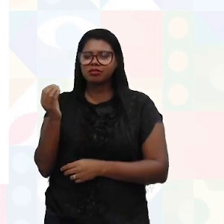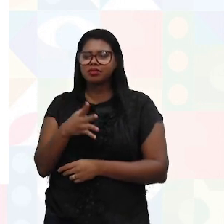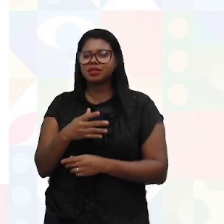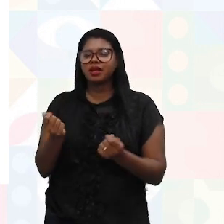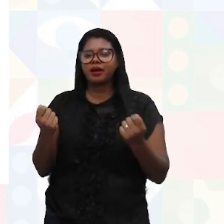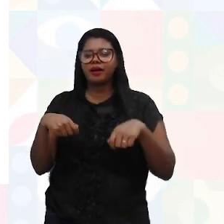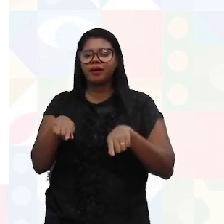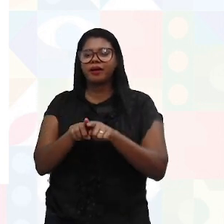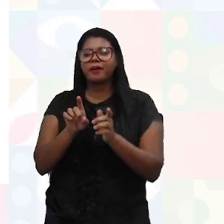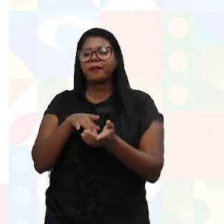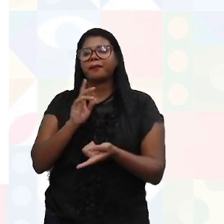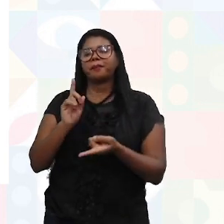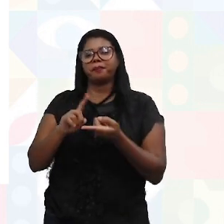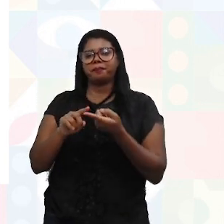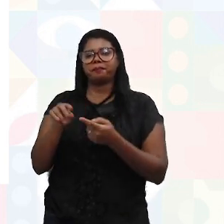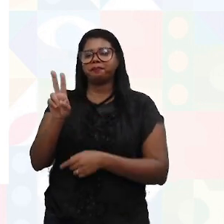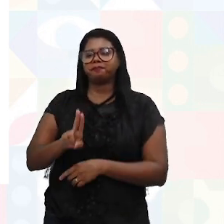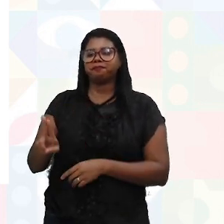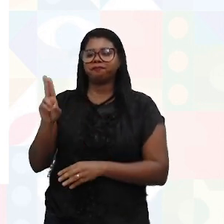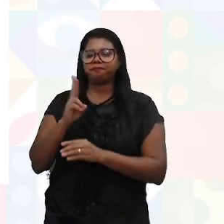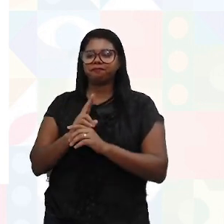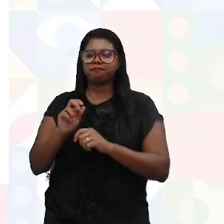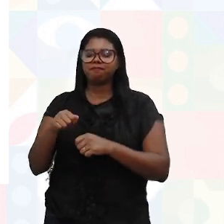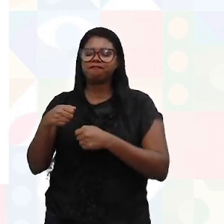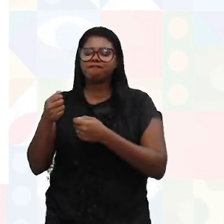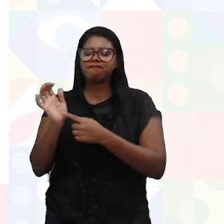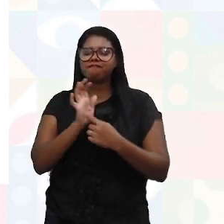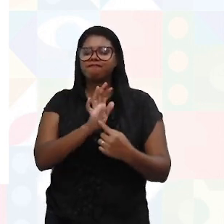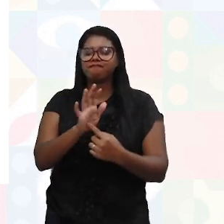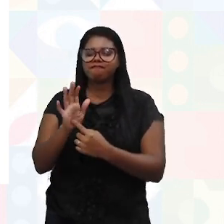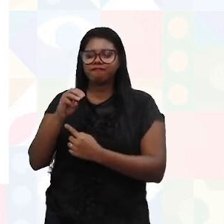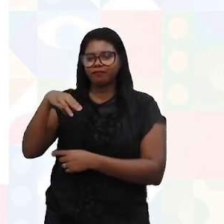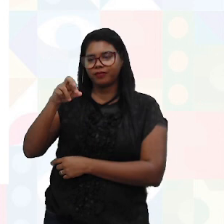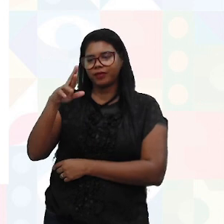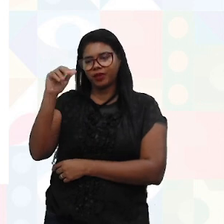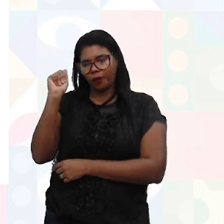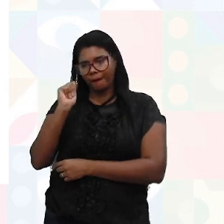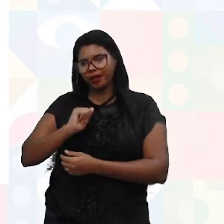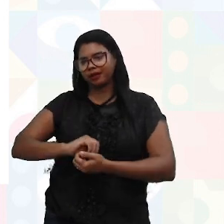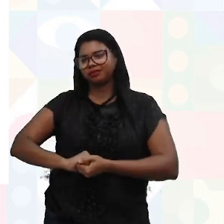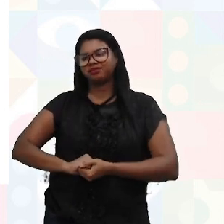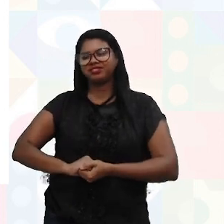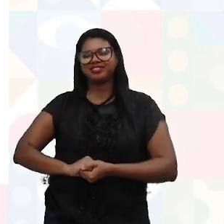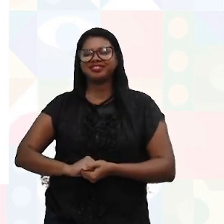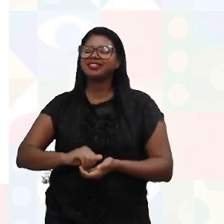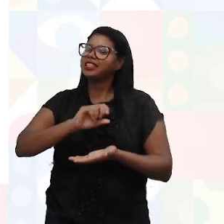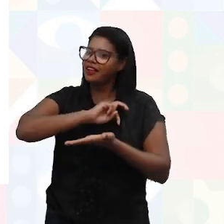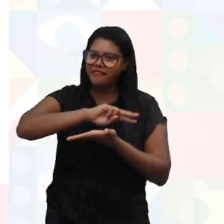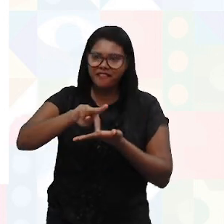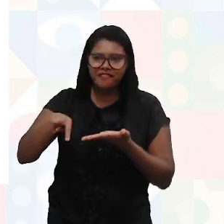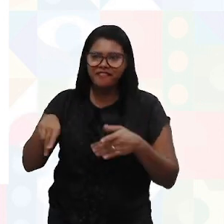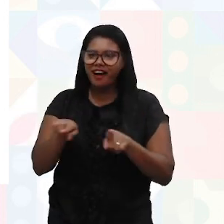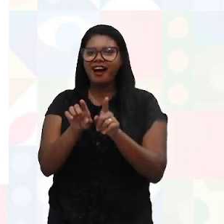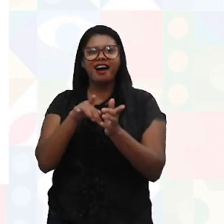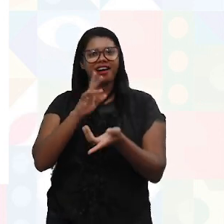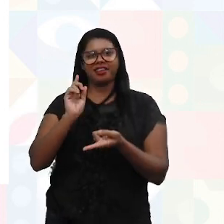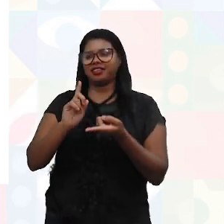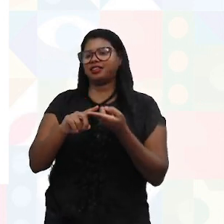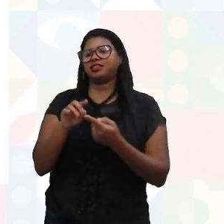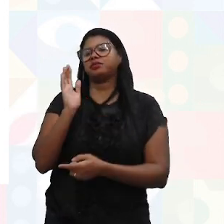ser usada para dar uma fortalecida na identidade de uma marca, né? Tem muitas marcas que